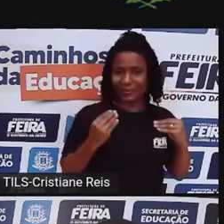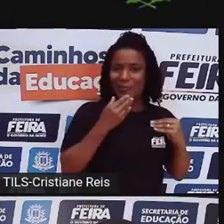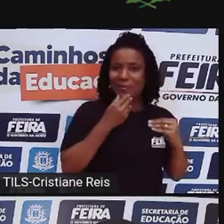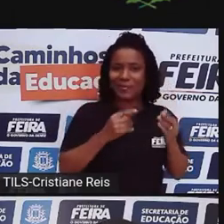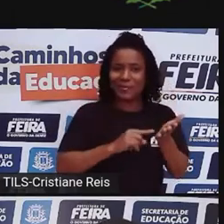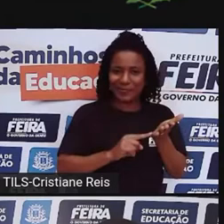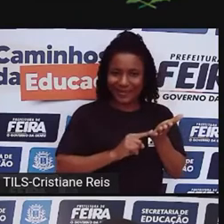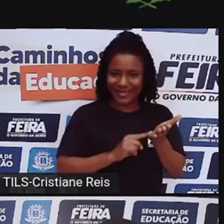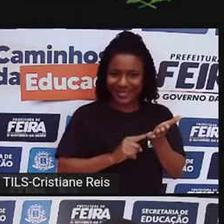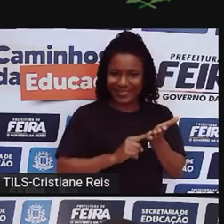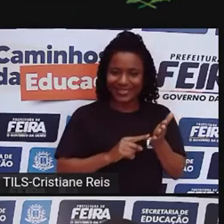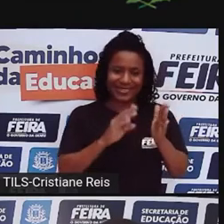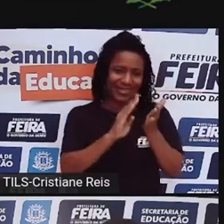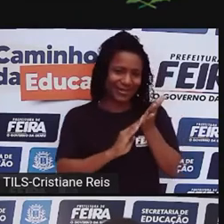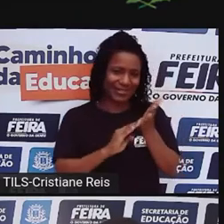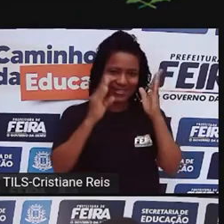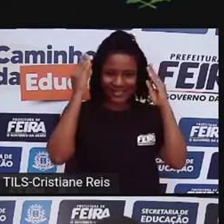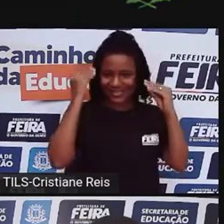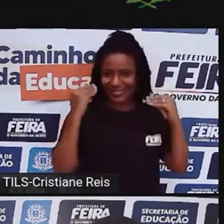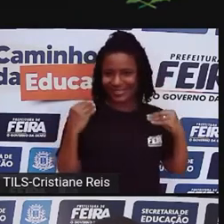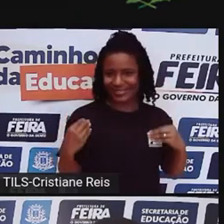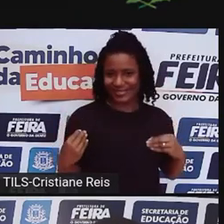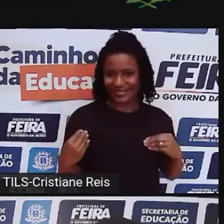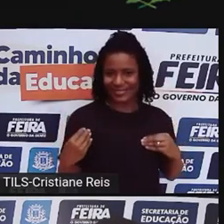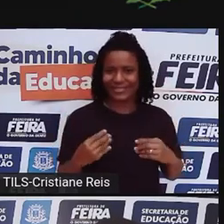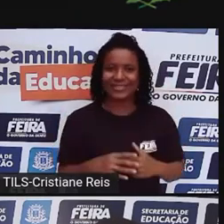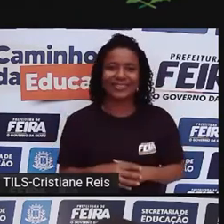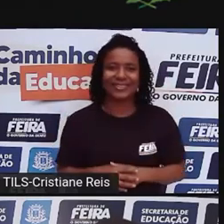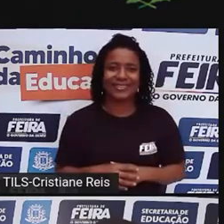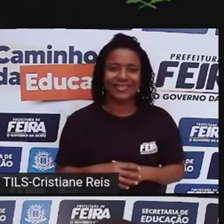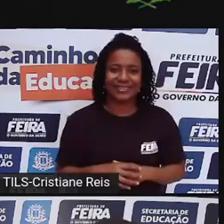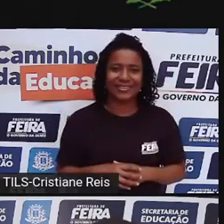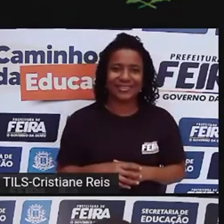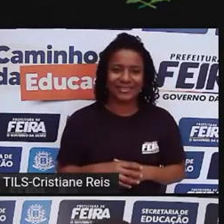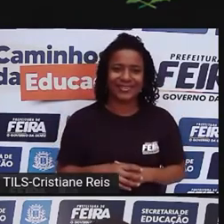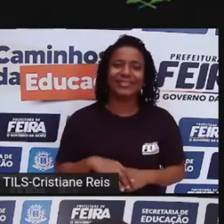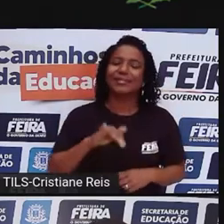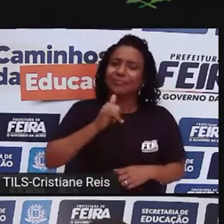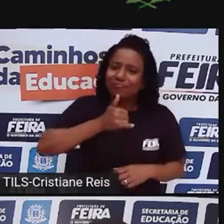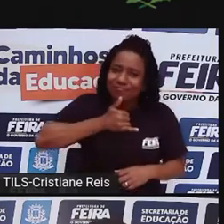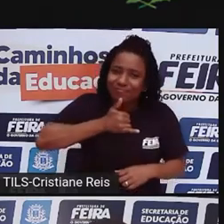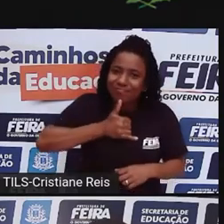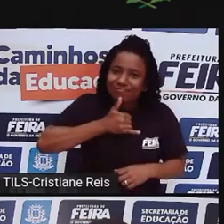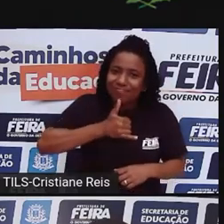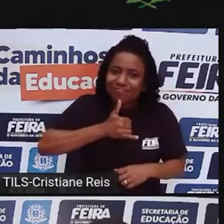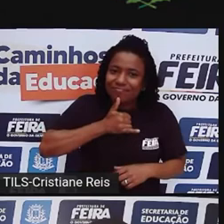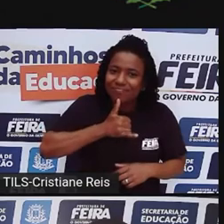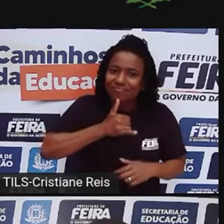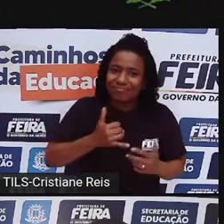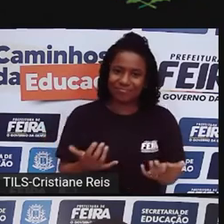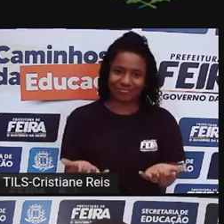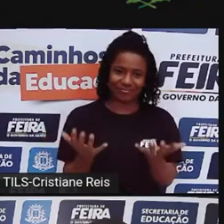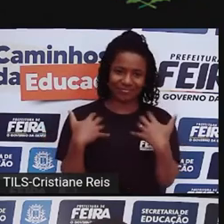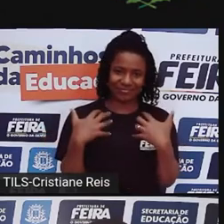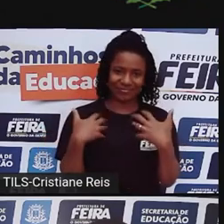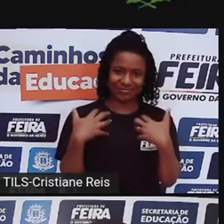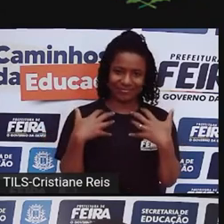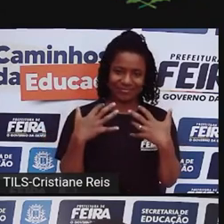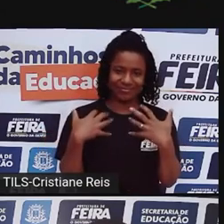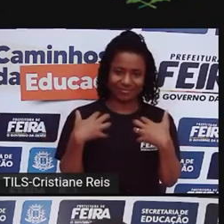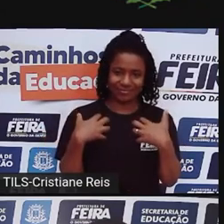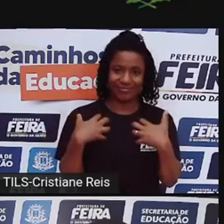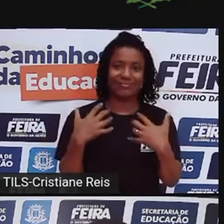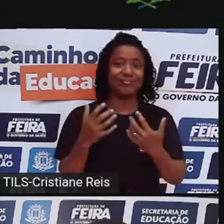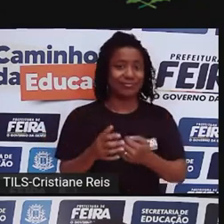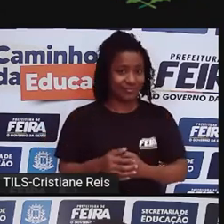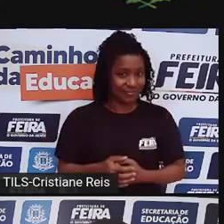liso. Então, isso me deixa muito triste, isso afeta diretamente a autoestima de homens e mulheres negros. como assim